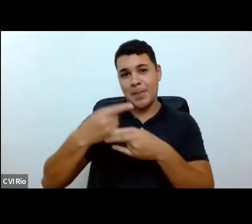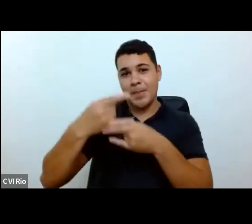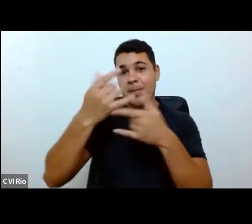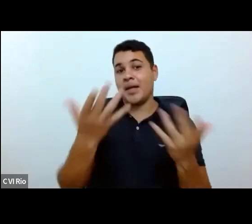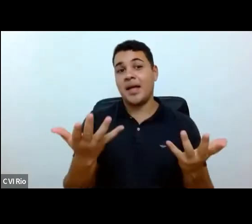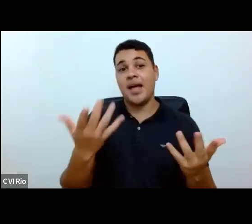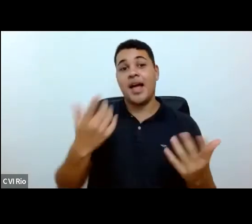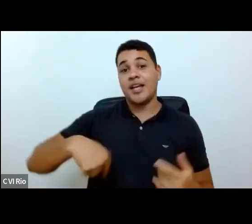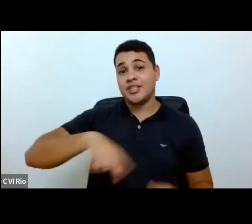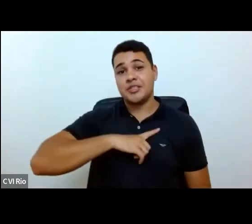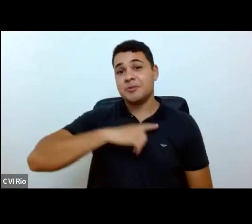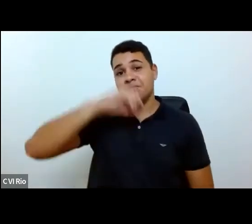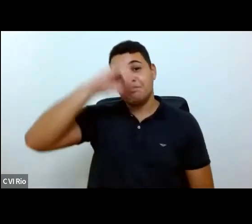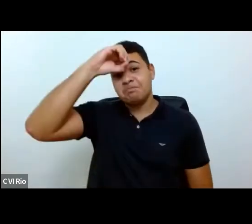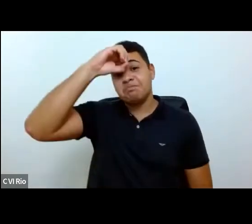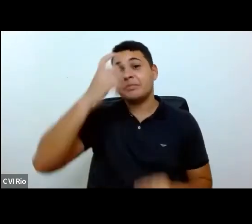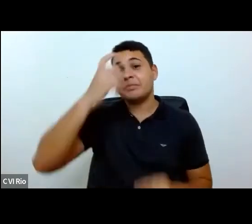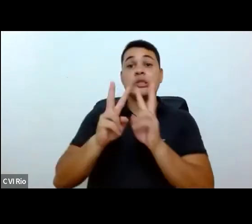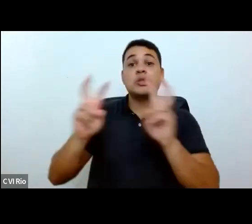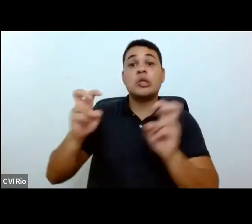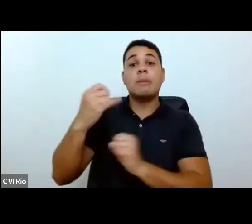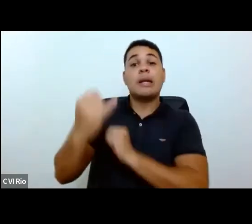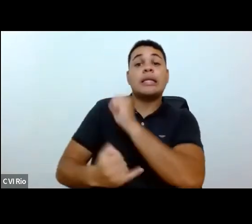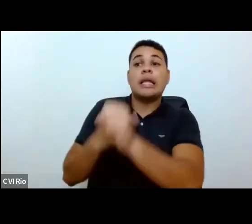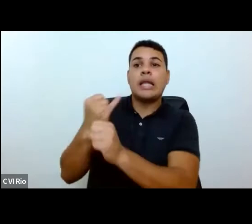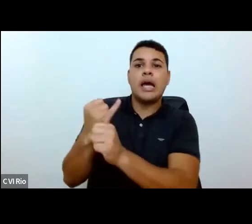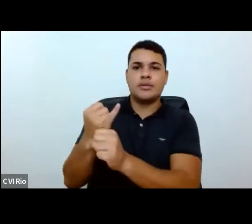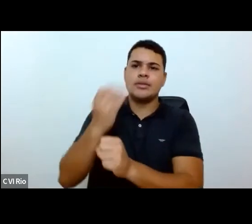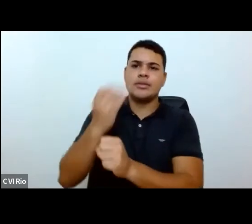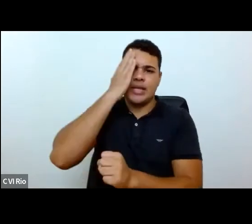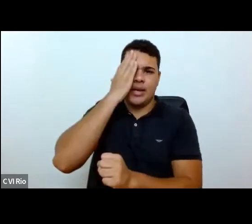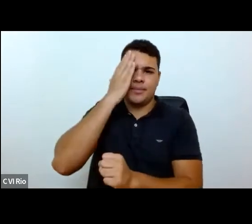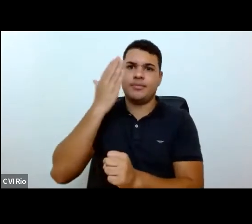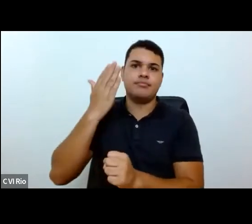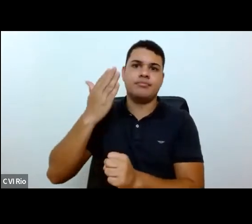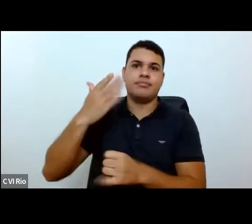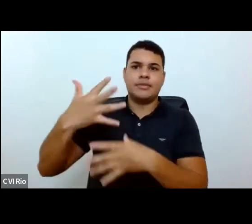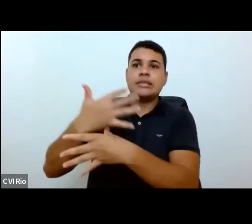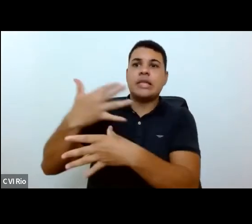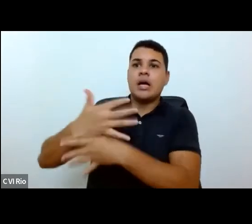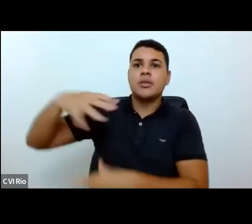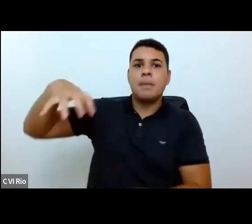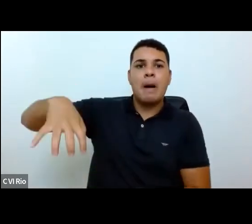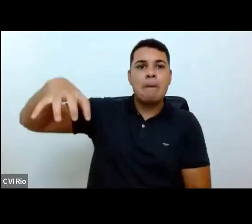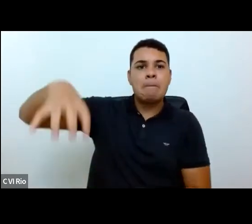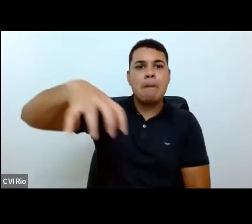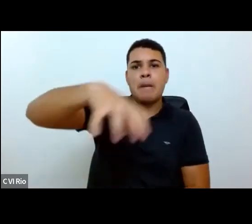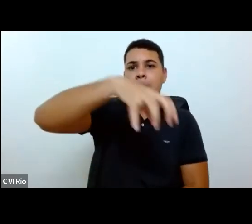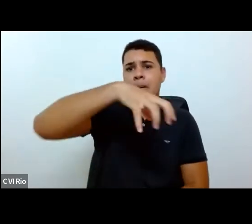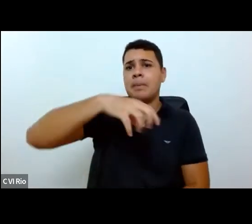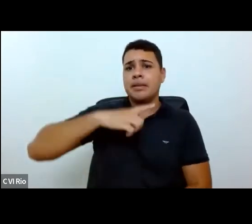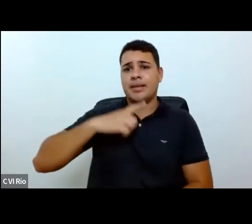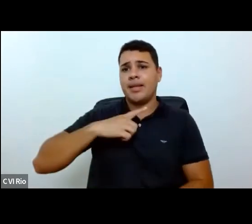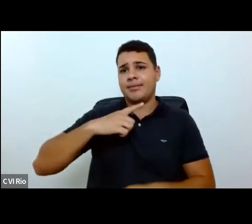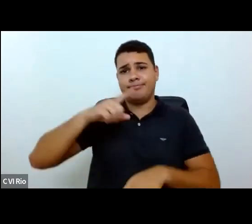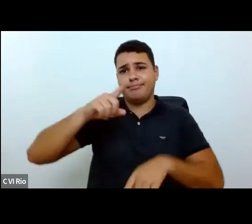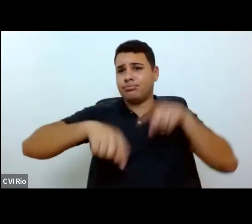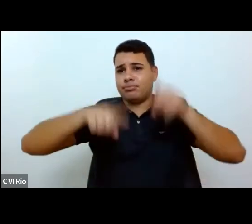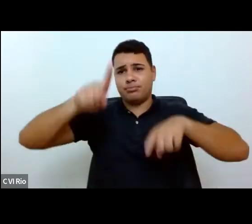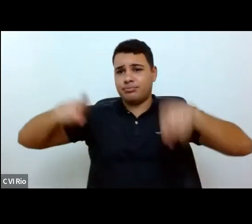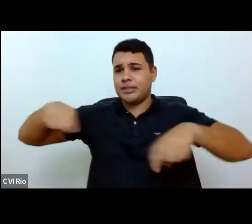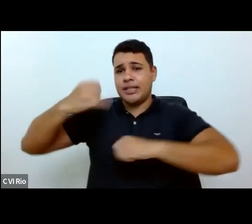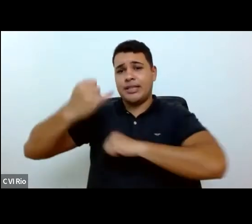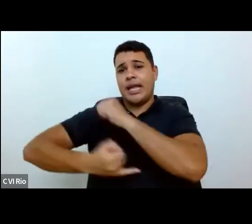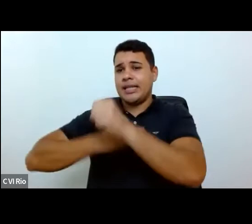da qualidade da internet, não é a mesma em todos os espaços, e nós lidamos com essas interferências de